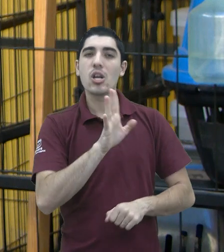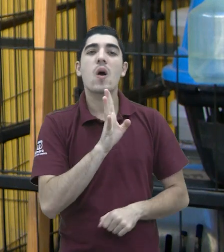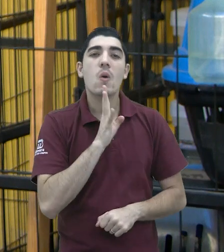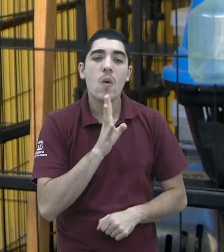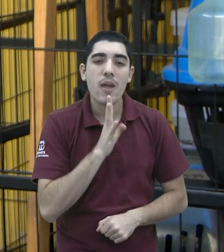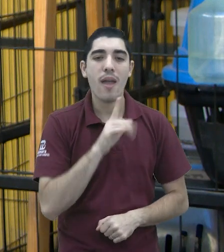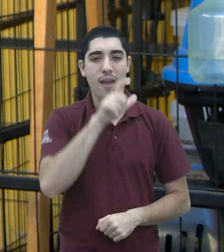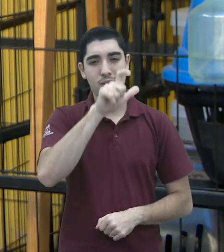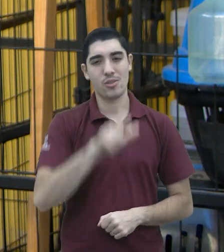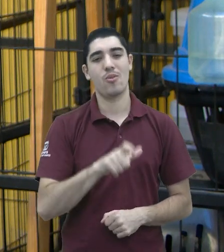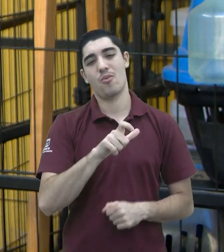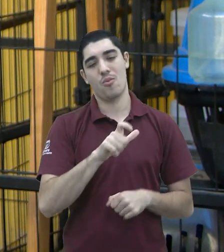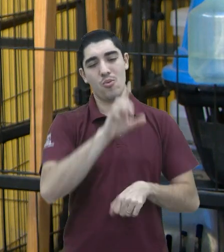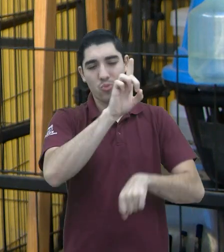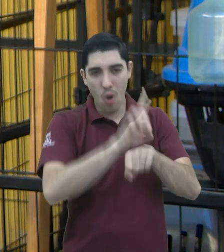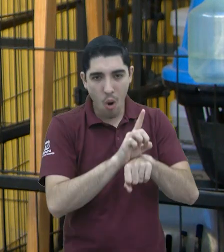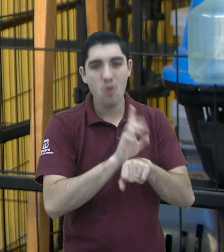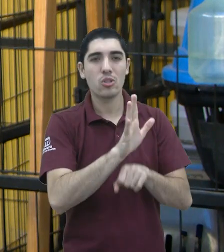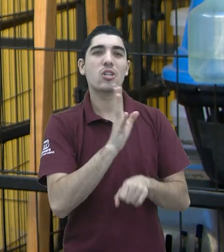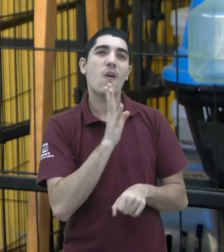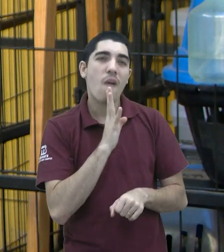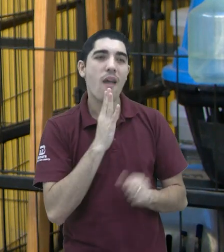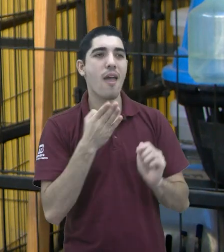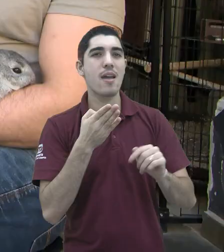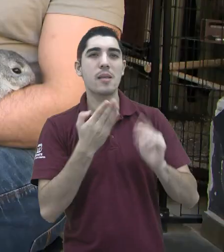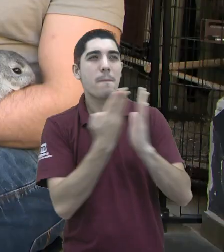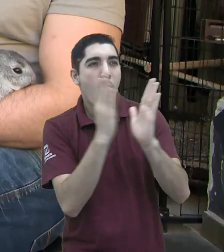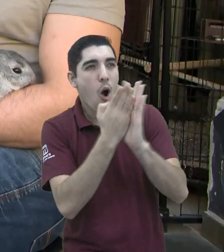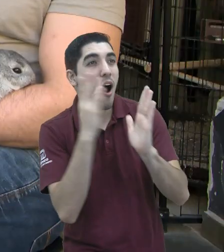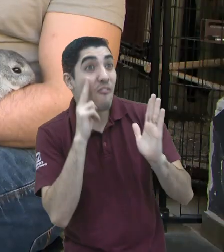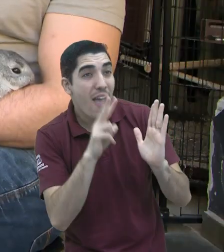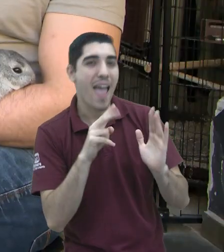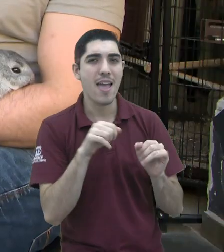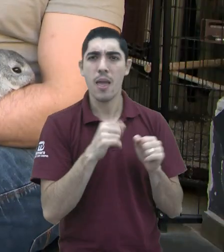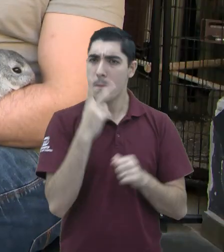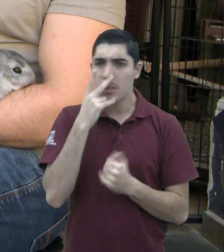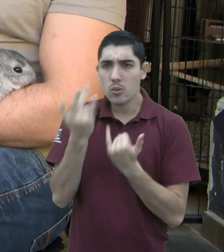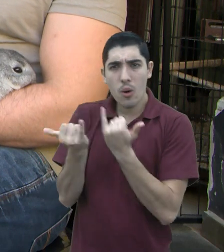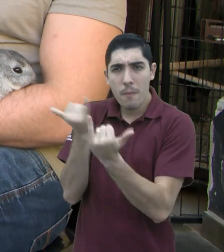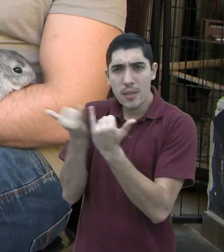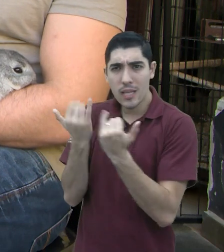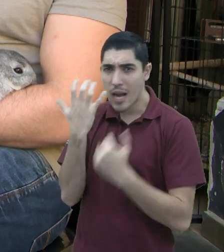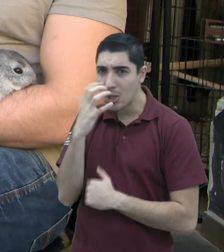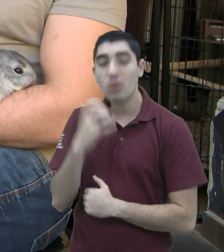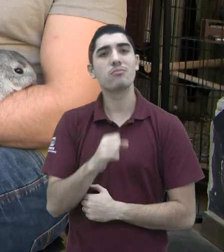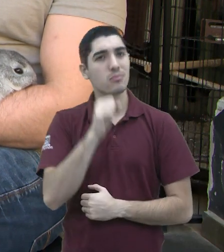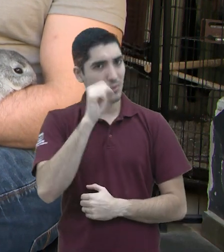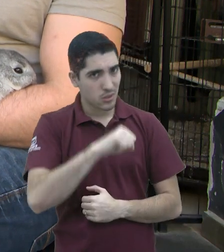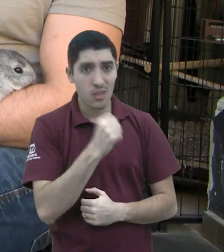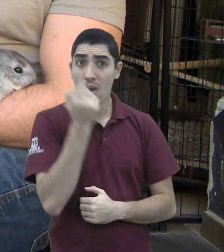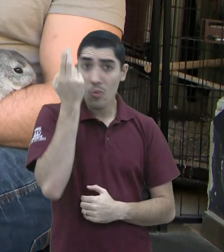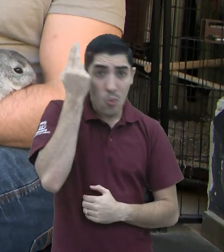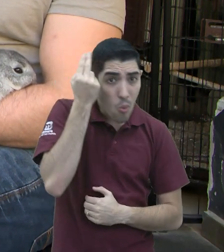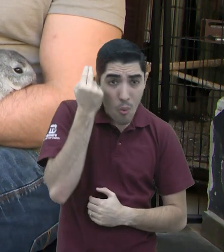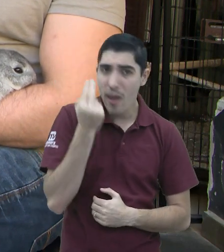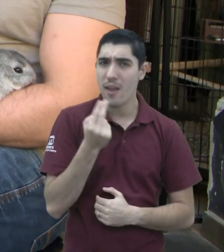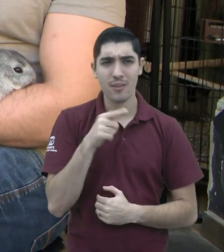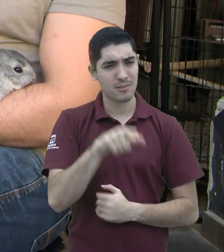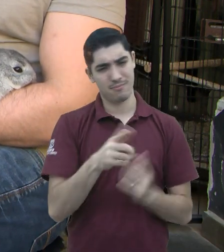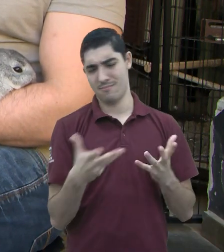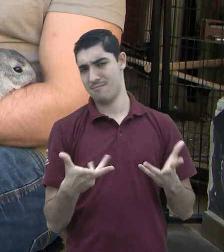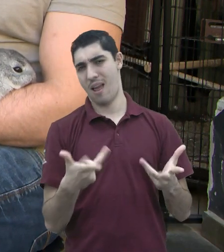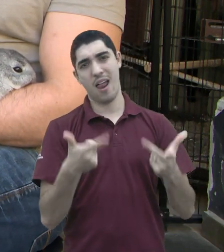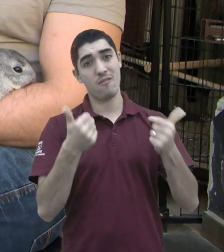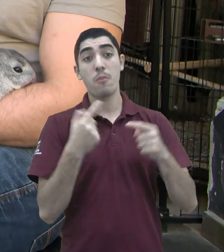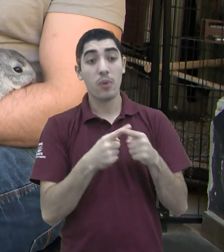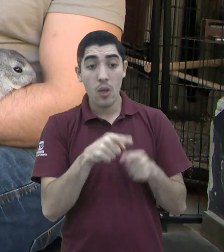você vai pegar, ele já vem para a porta, ele já vem pro recinto, é bem bacana. Se apegam tipo o cachorrinho mesmo? Apega mesmo. Coelhos é